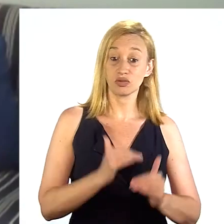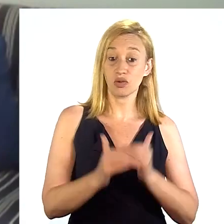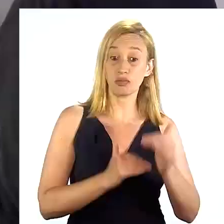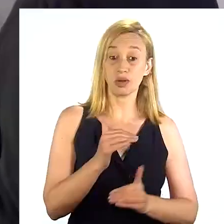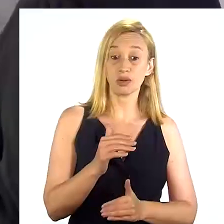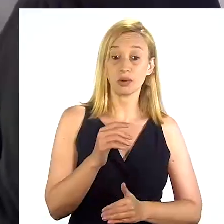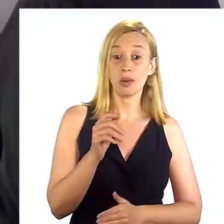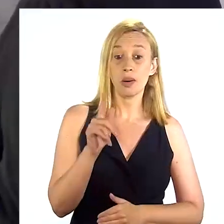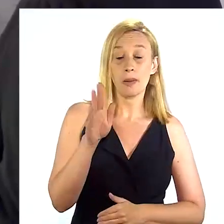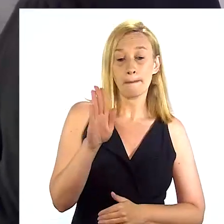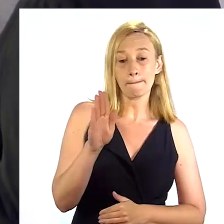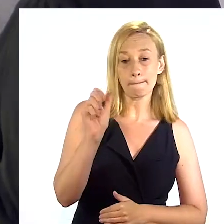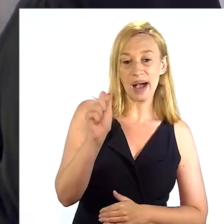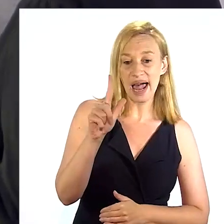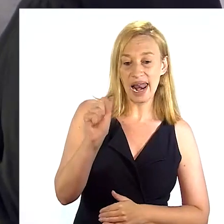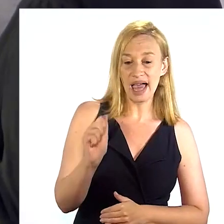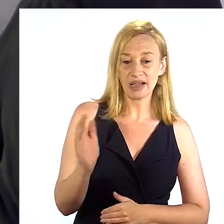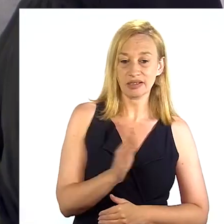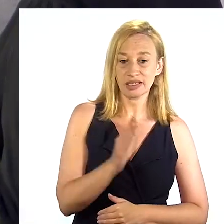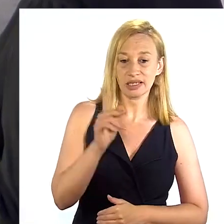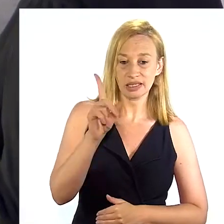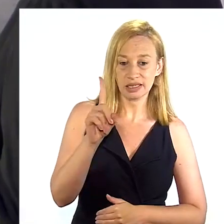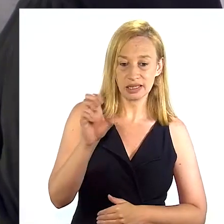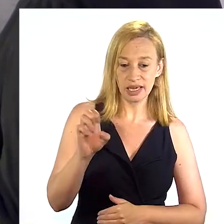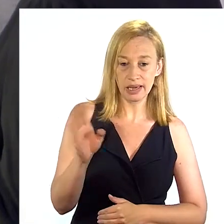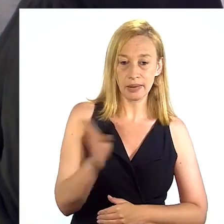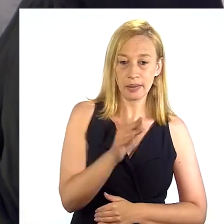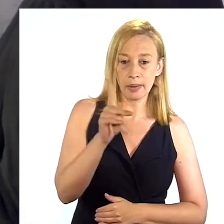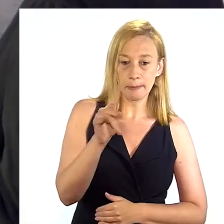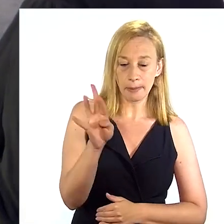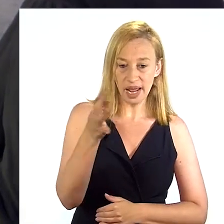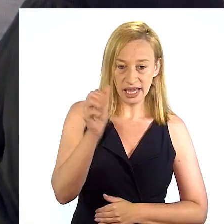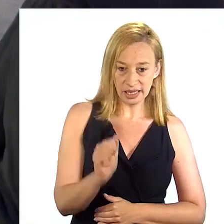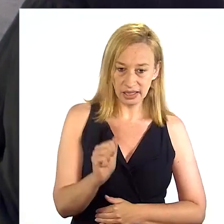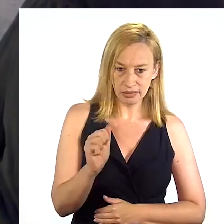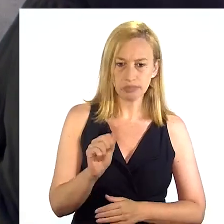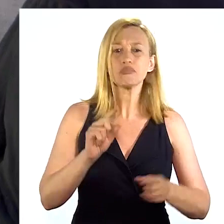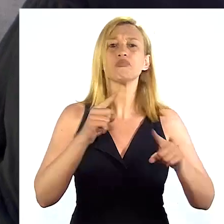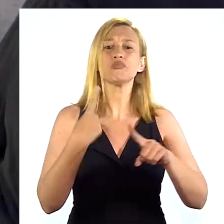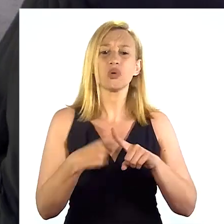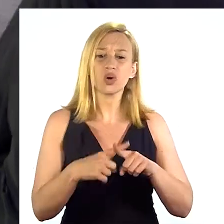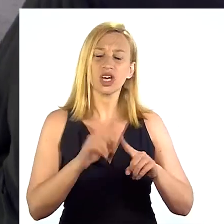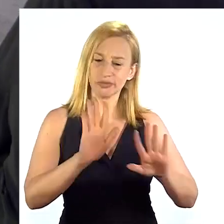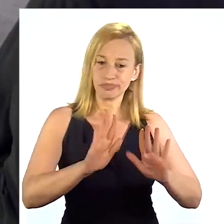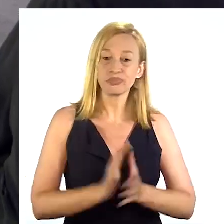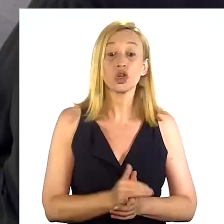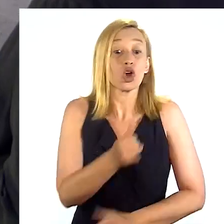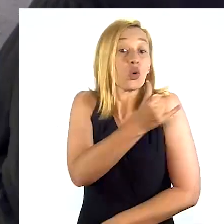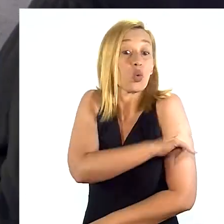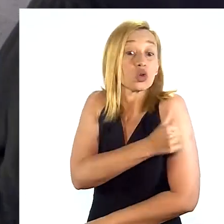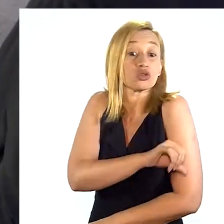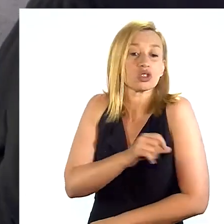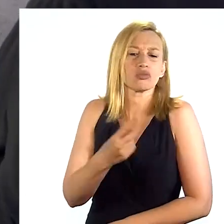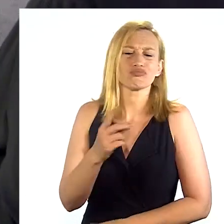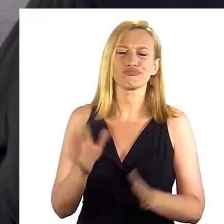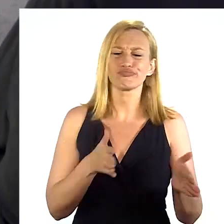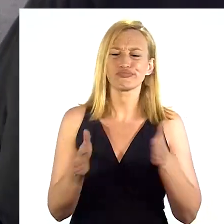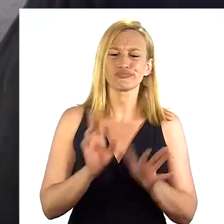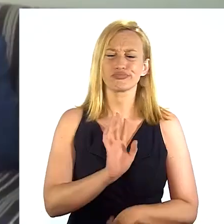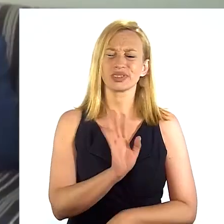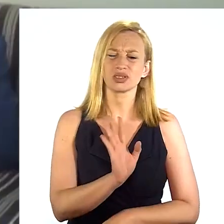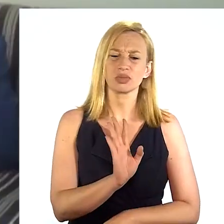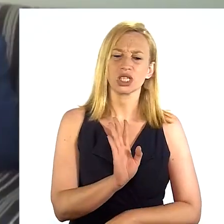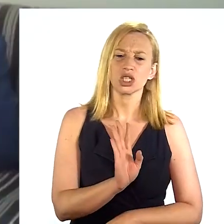desenvolvimento, tá? Pelo seguinte, porque o Rio de Janeiro, ele nesses próximos 2